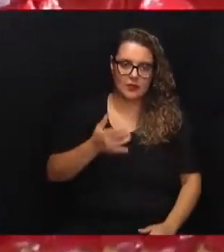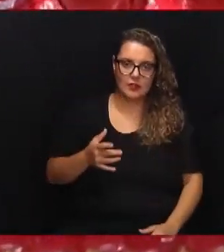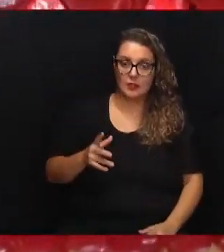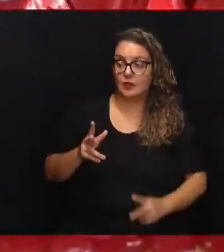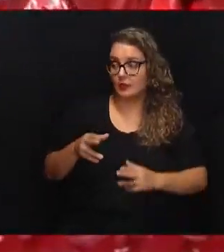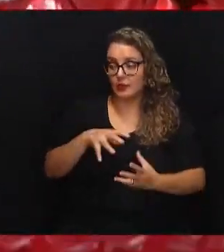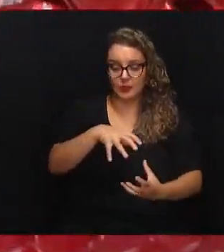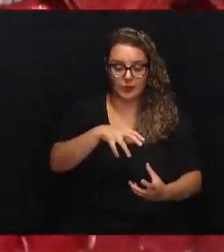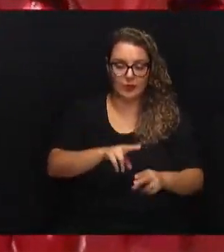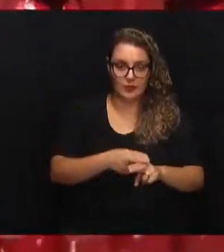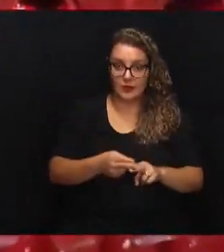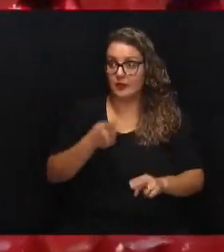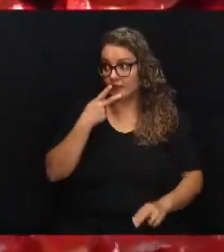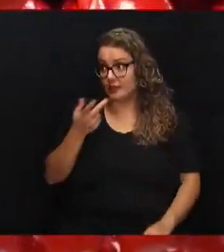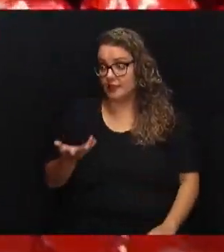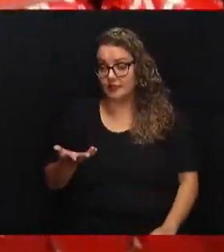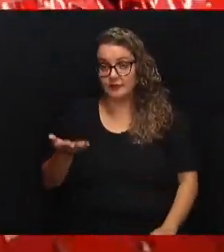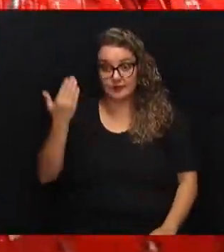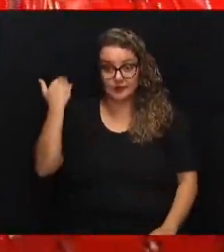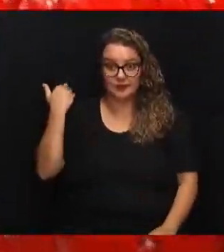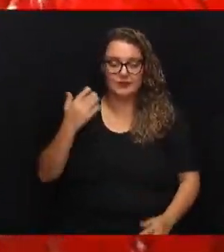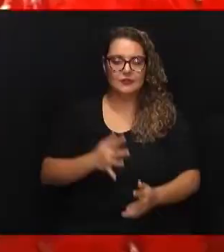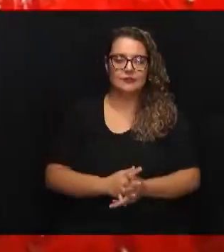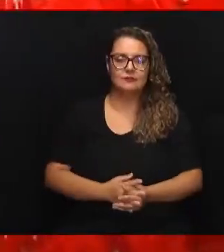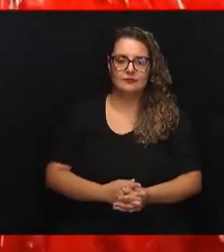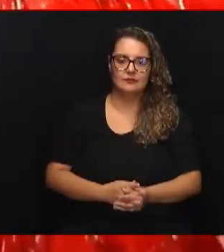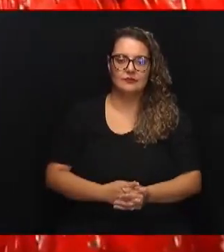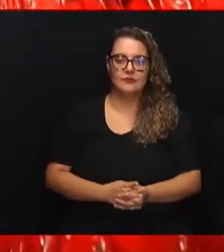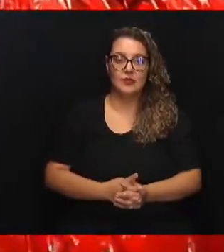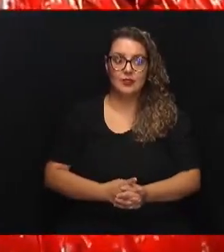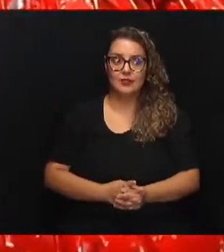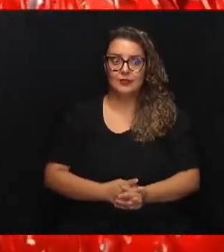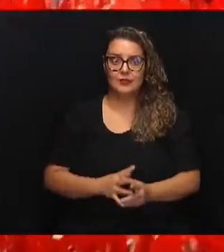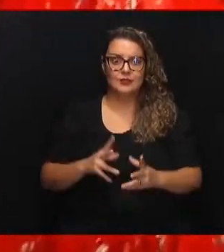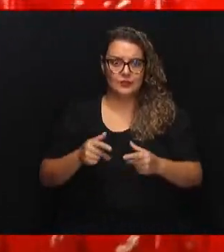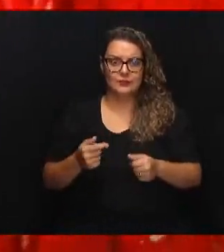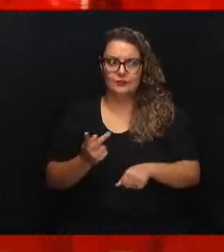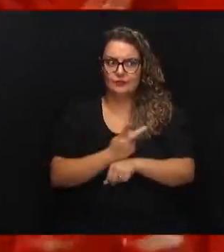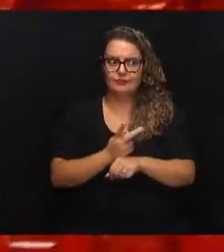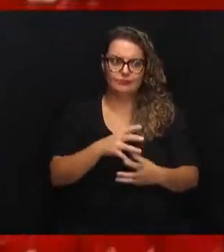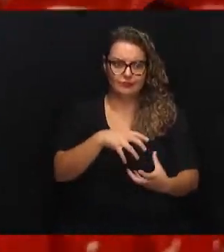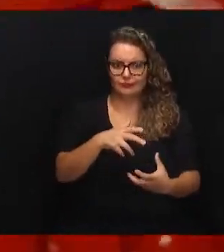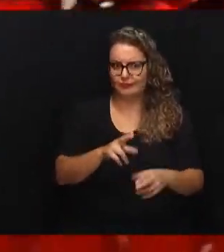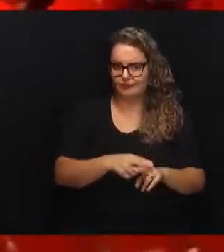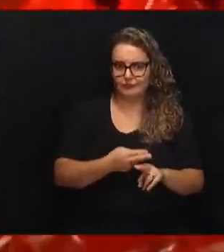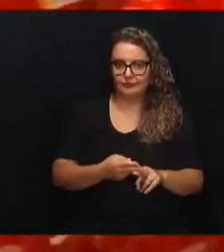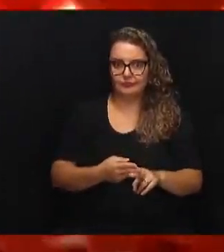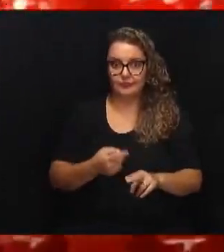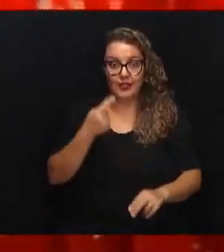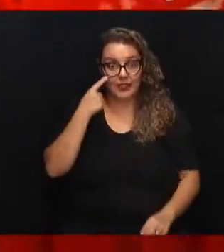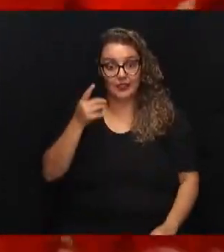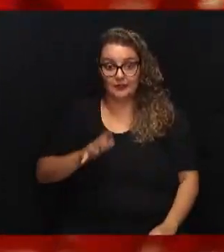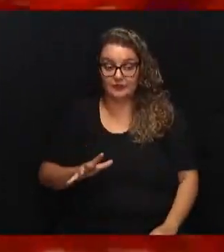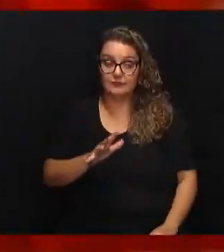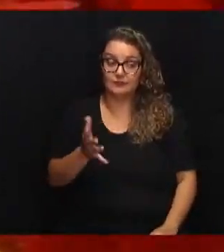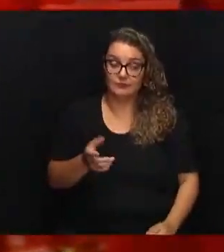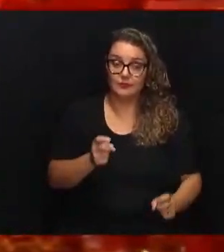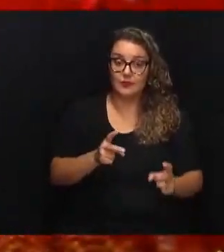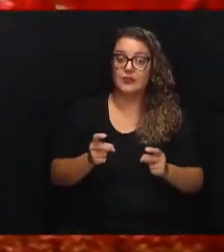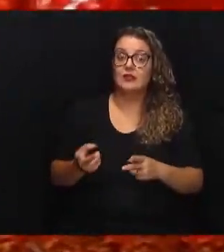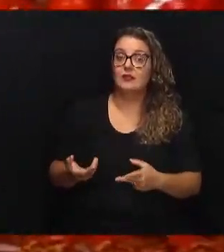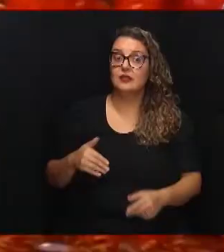Páscoa, né? Vocês falaram disso esses dias. Se todo mundo está procurando ovo de Páscoa, a tendência é que o preço suba, porque ele está vendendo